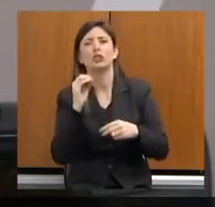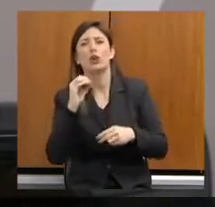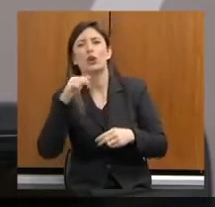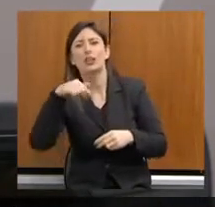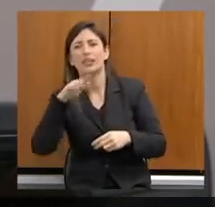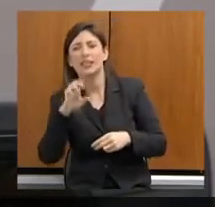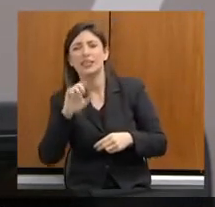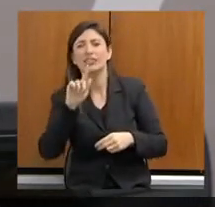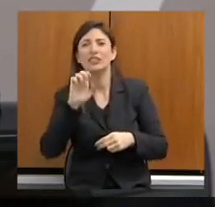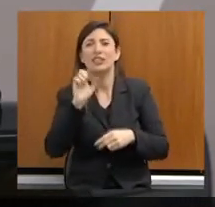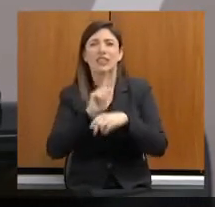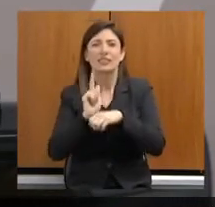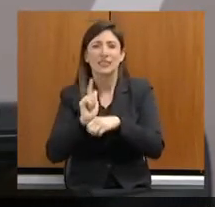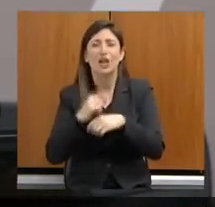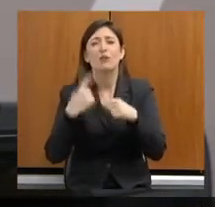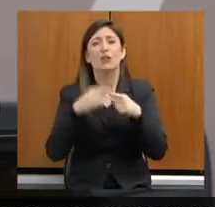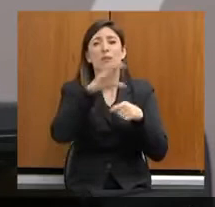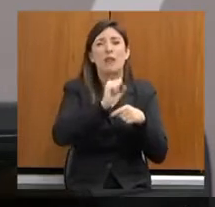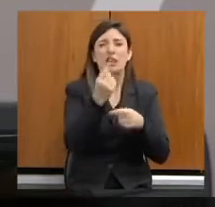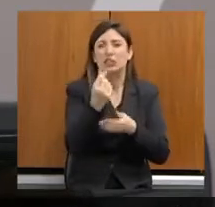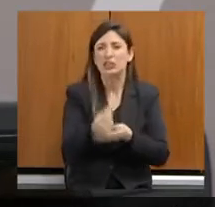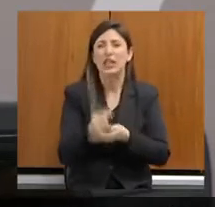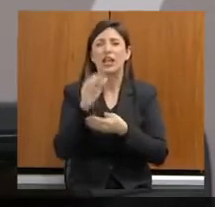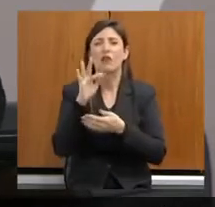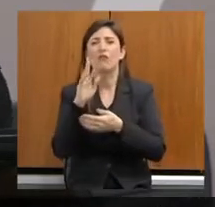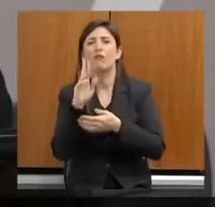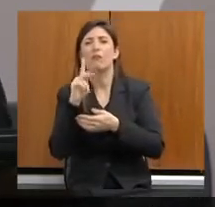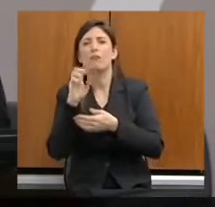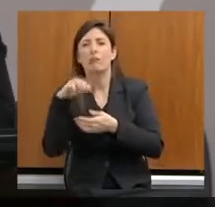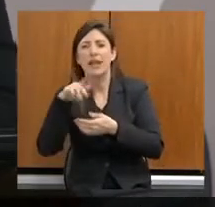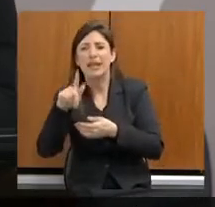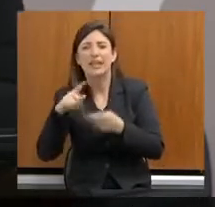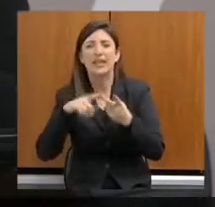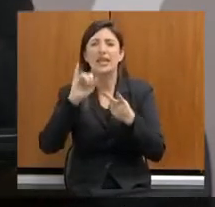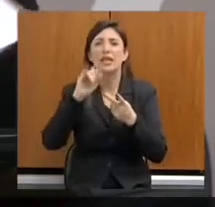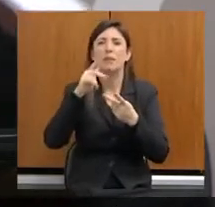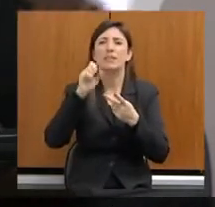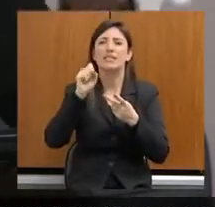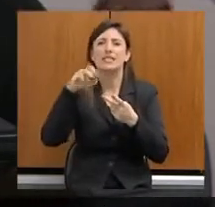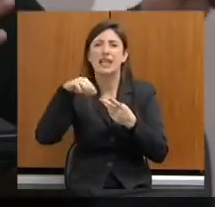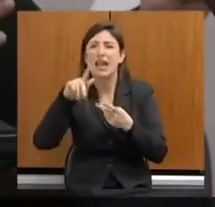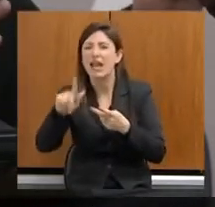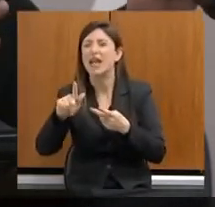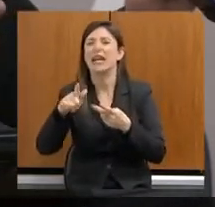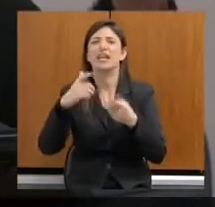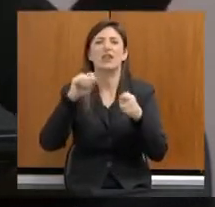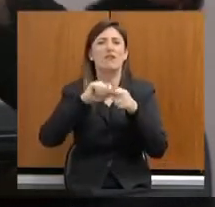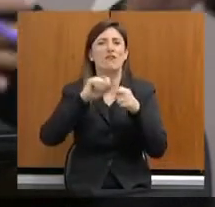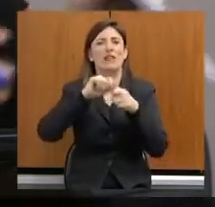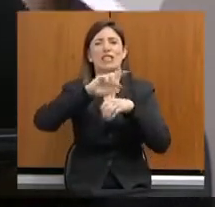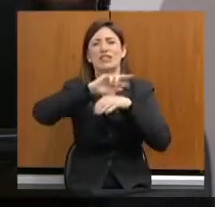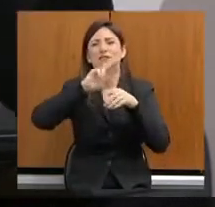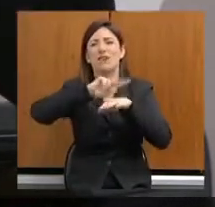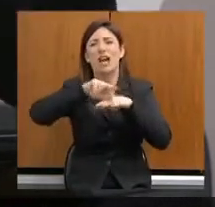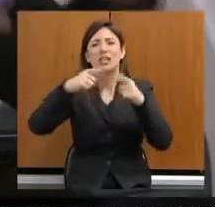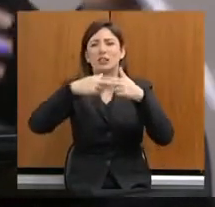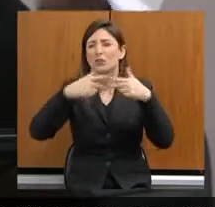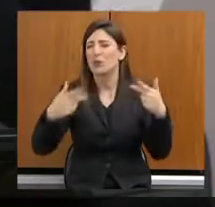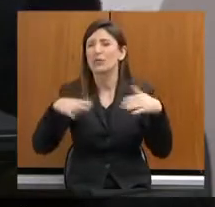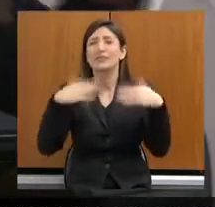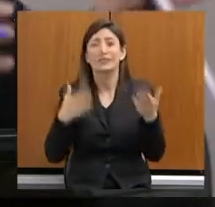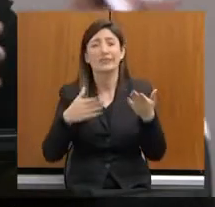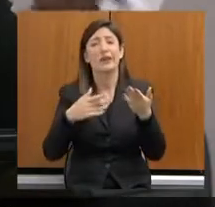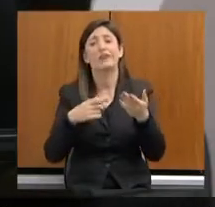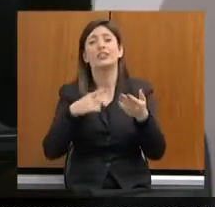do Ipsemg congelou carreira colocando subsídio e portanto trazendo uma série de direitos que ficaram é